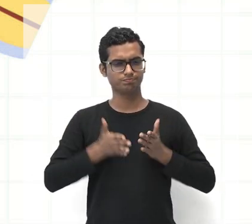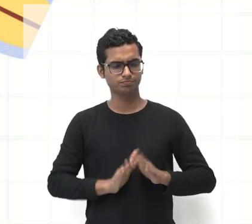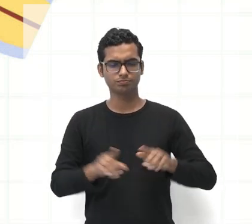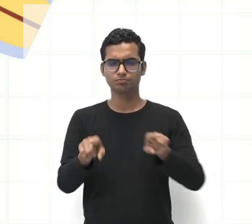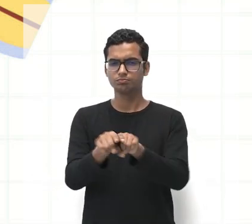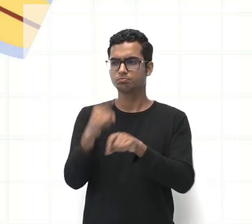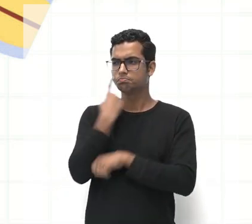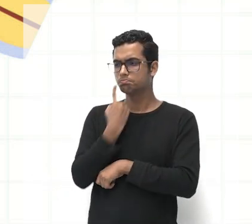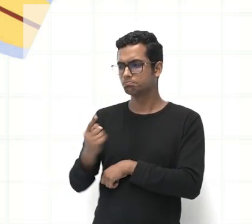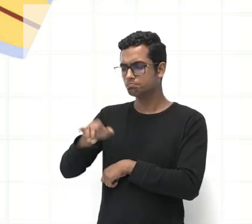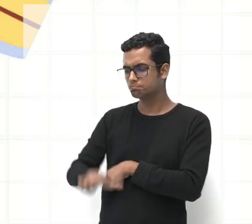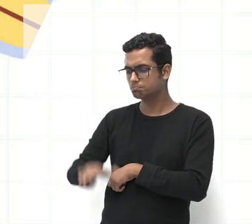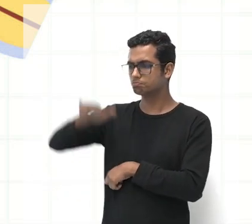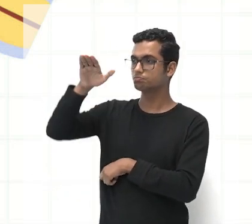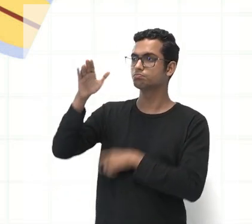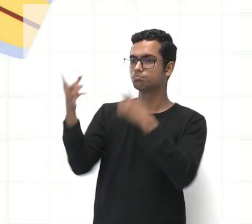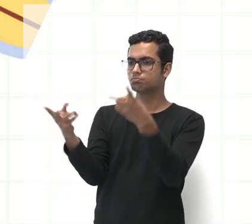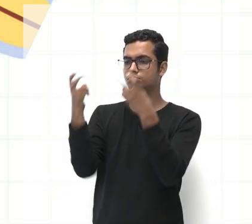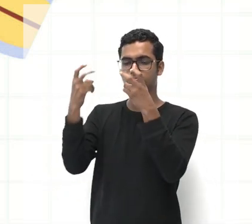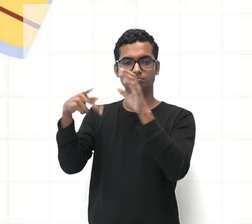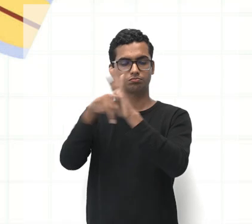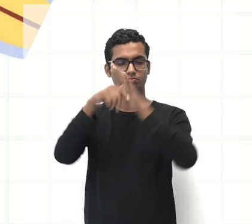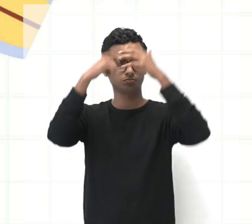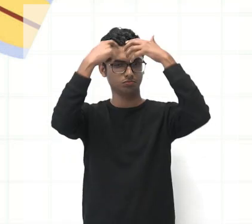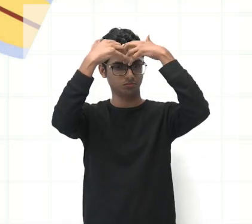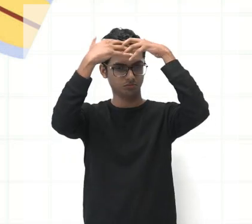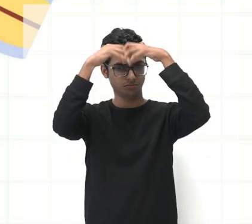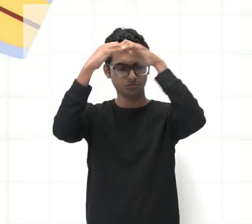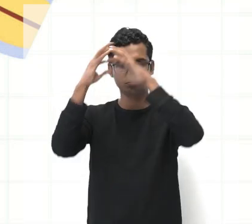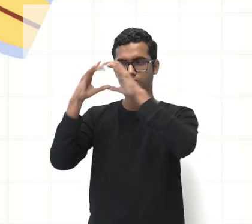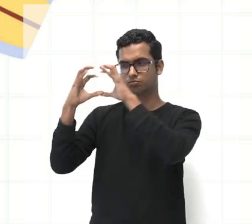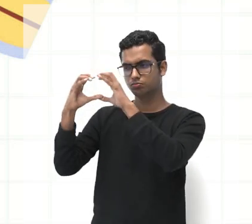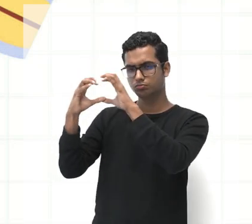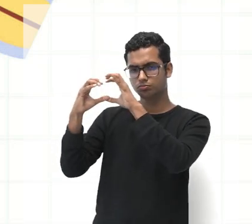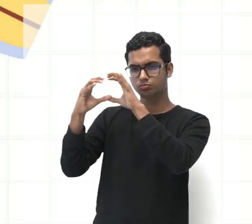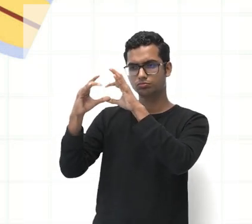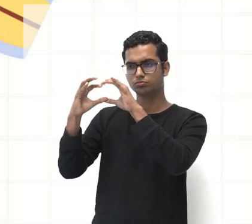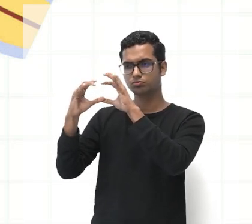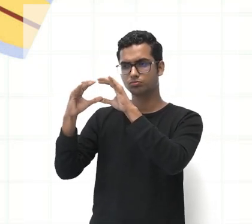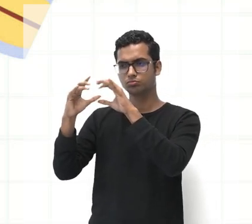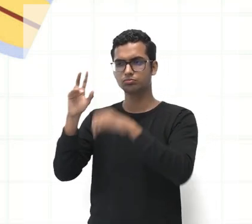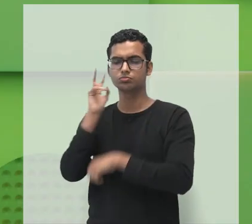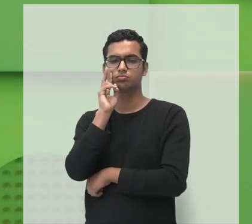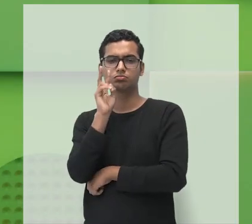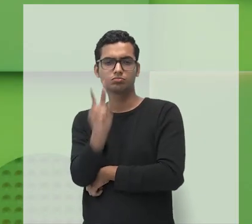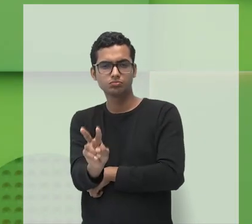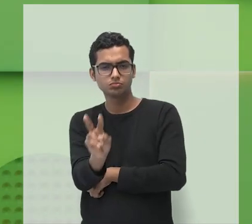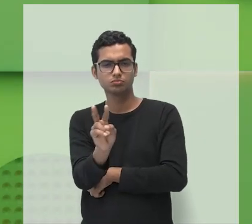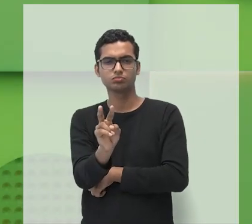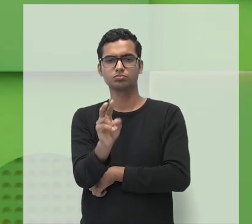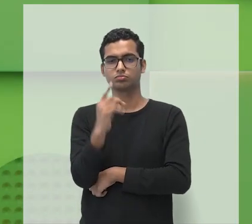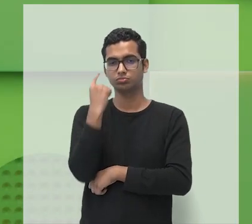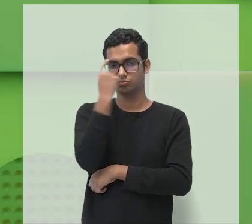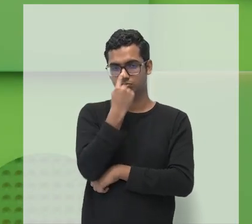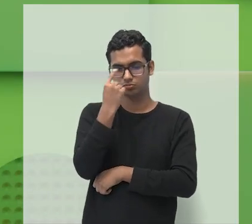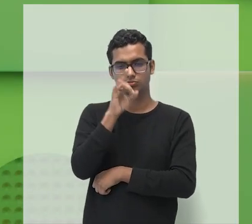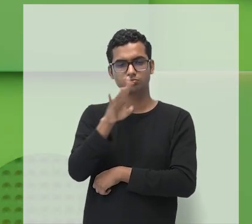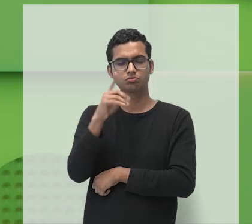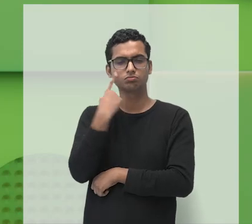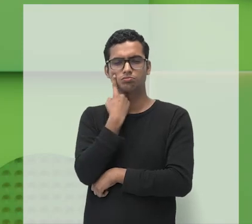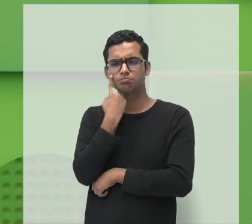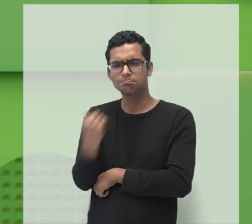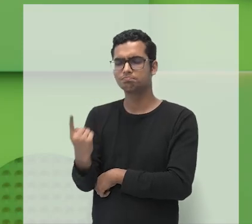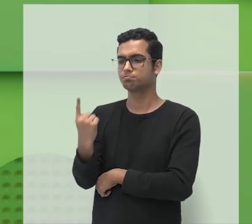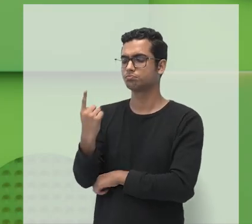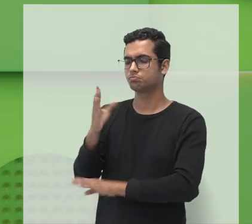os objetos, é o cérebro, né? A visão, na verdade, os olhos, eles vão acabar apenas